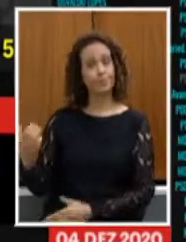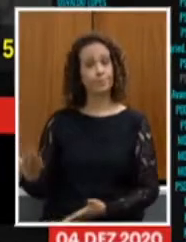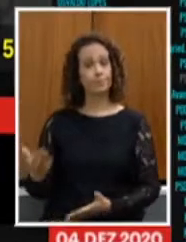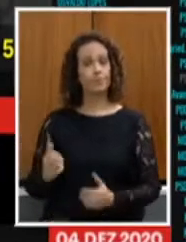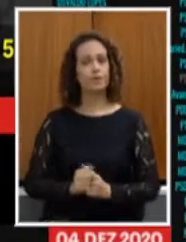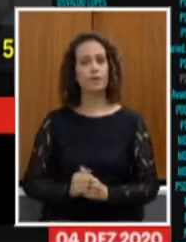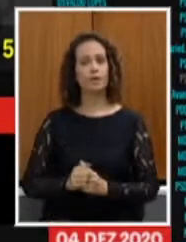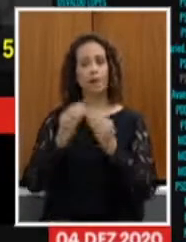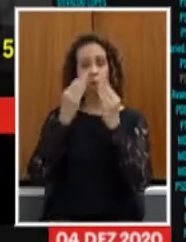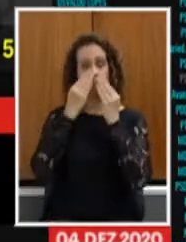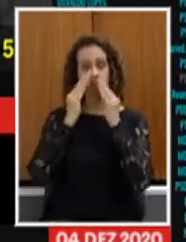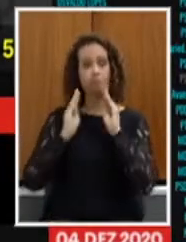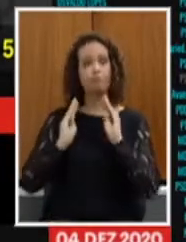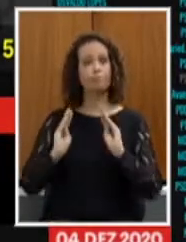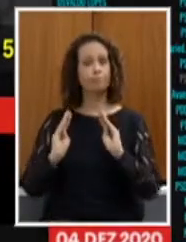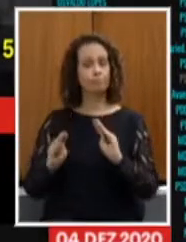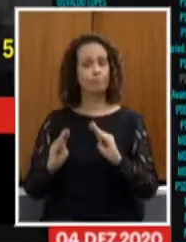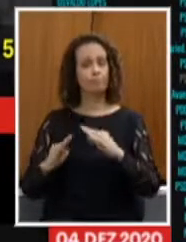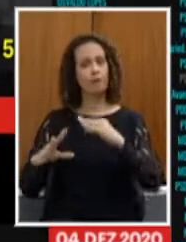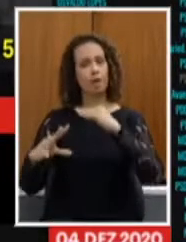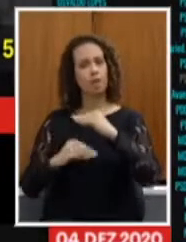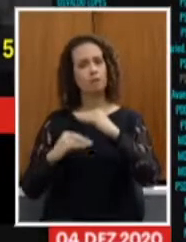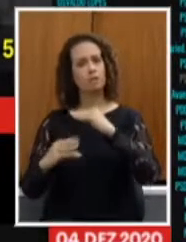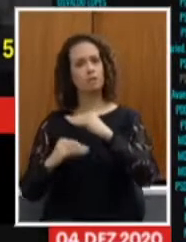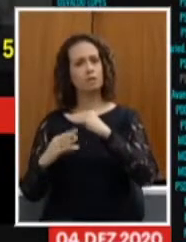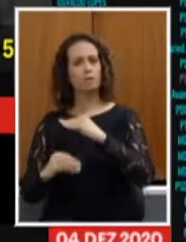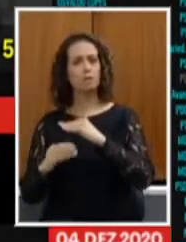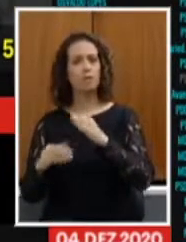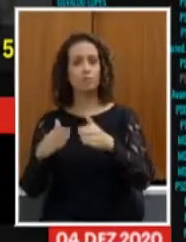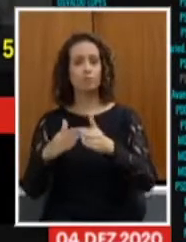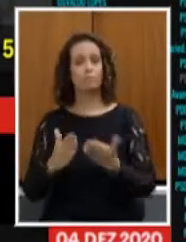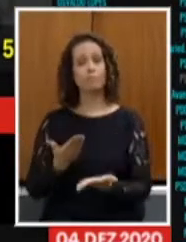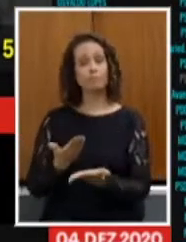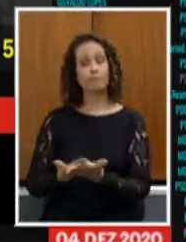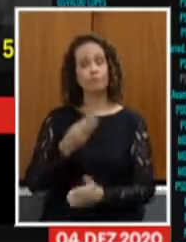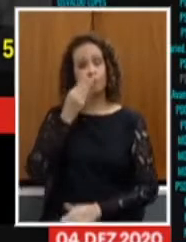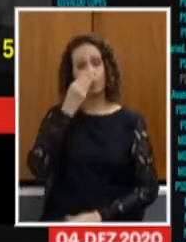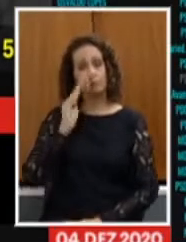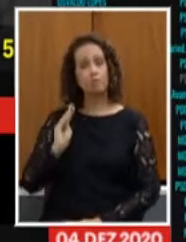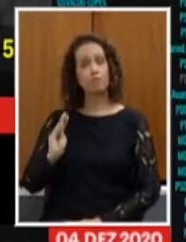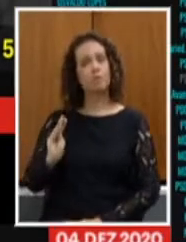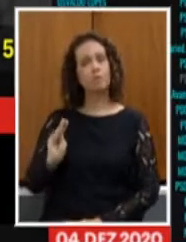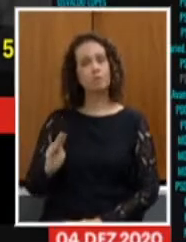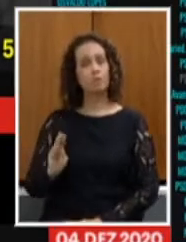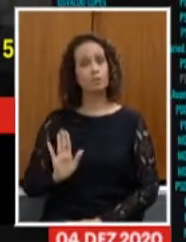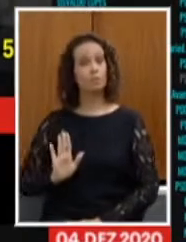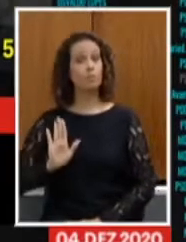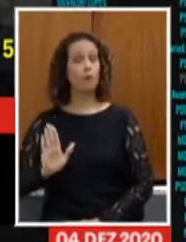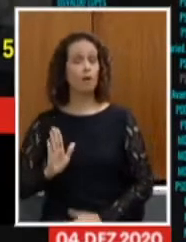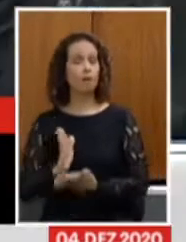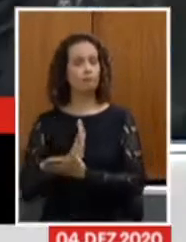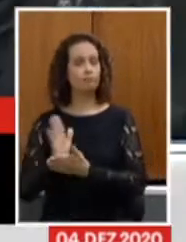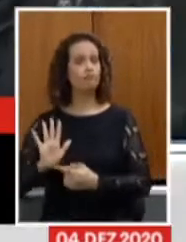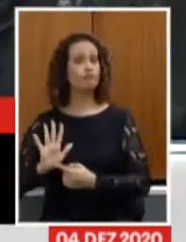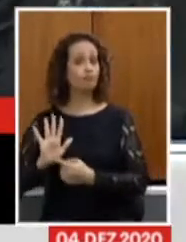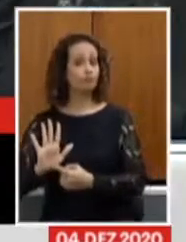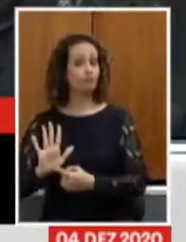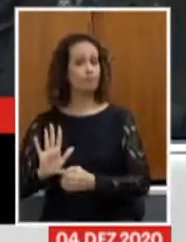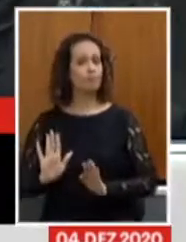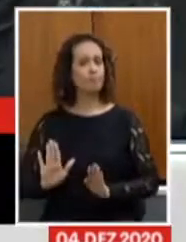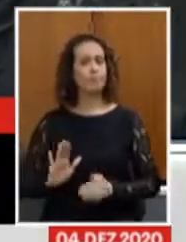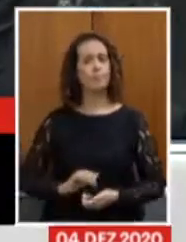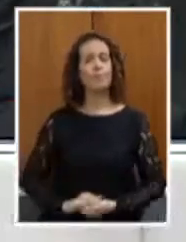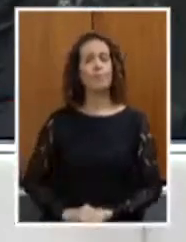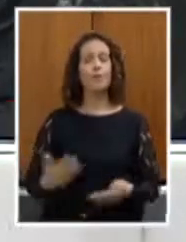estão rejeitadas as emendas com parecer pela rejeição, salvo destaques. Passamos